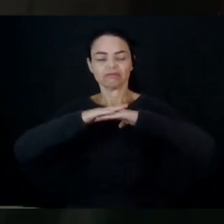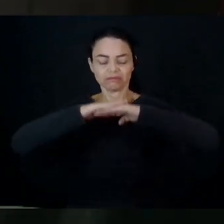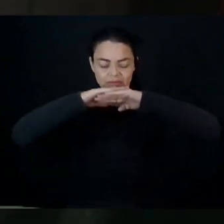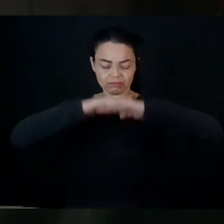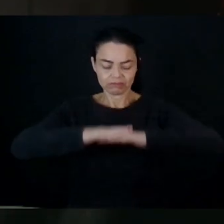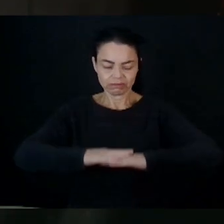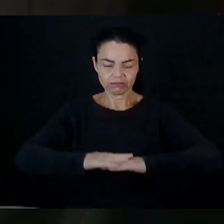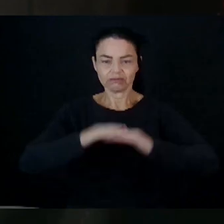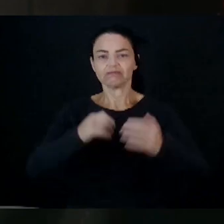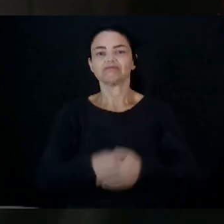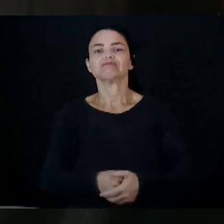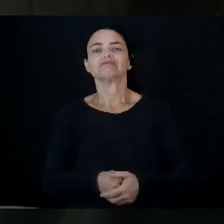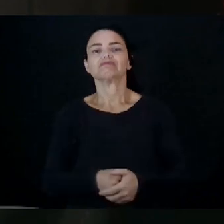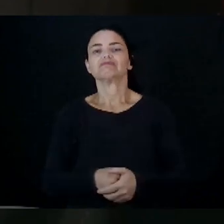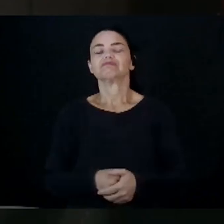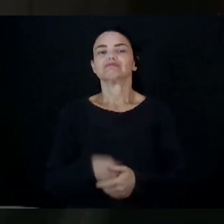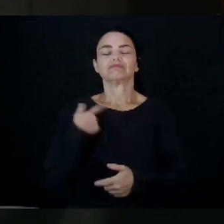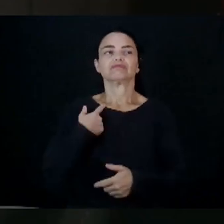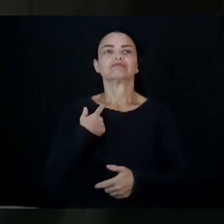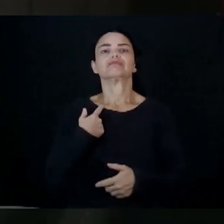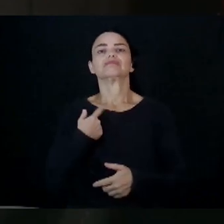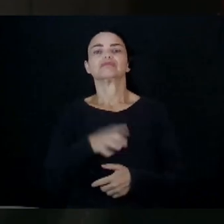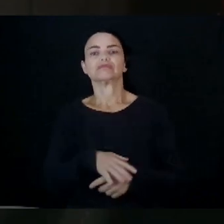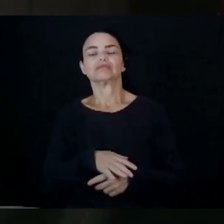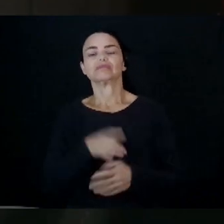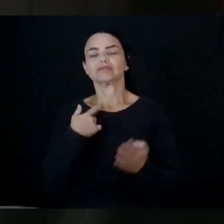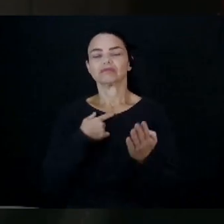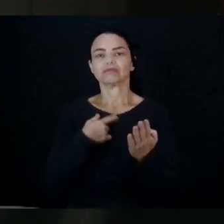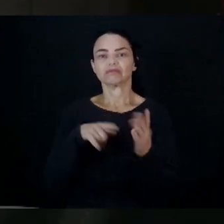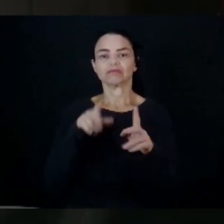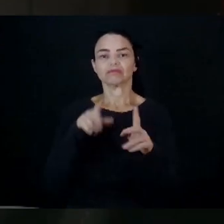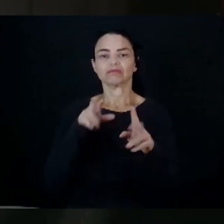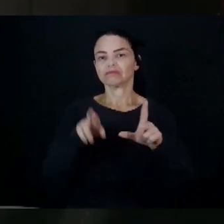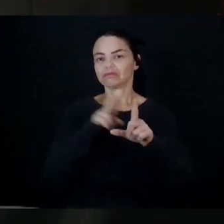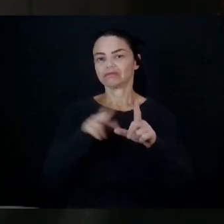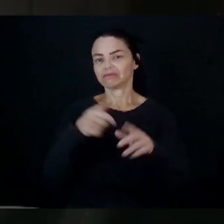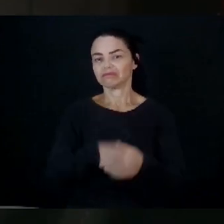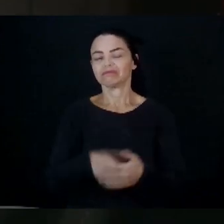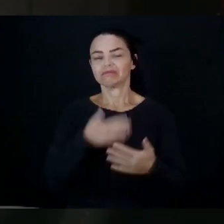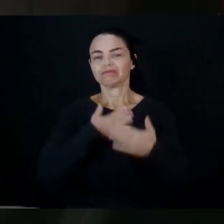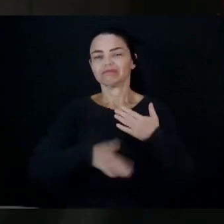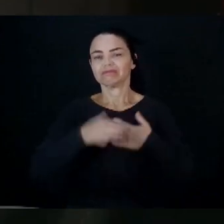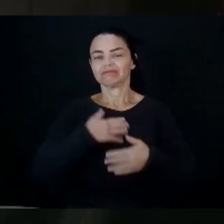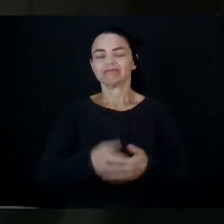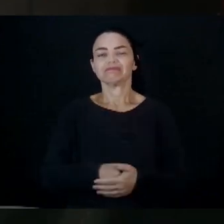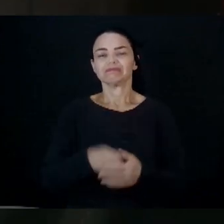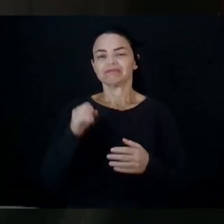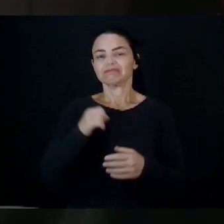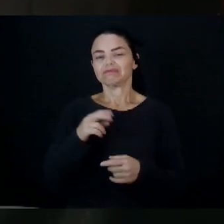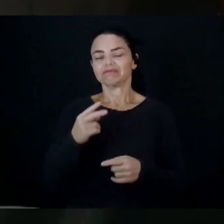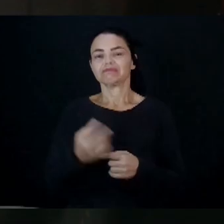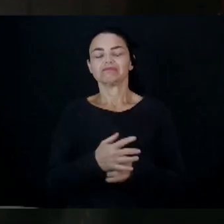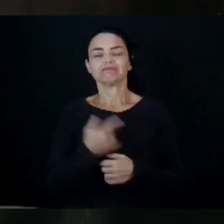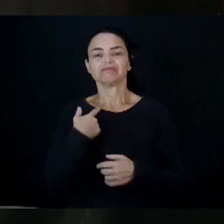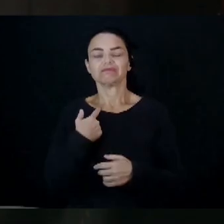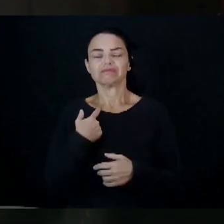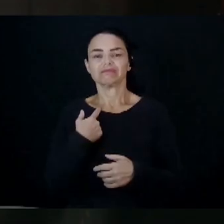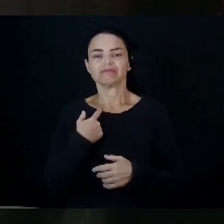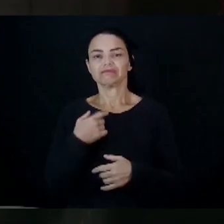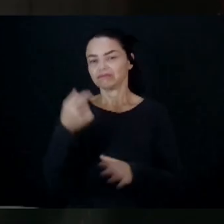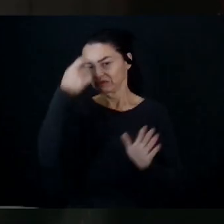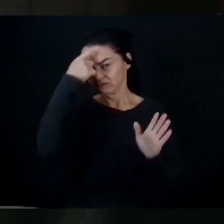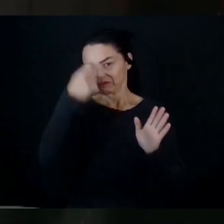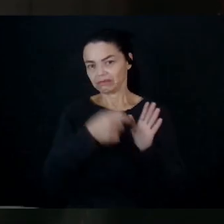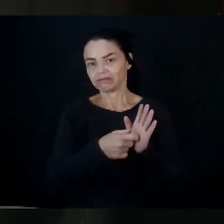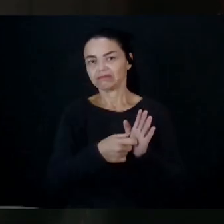tranquilizada, né? Para de ficar rolando feed infinito aí e bora cuidar da nossa memória, tá certo? Gente, seguinte, a Iria tá chegando aí daqui a pouquinho